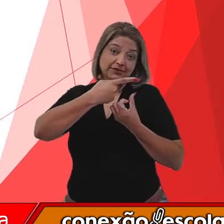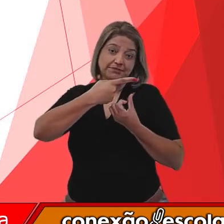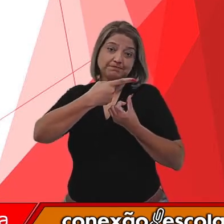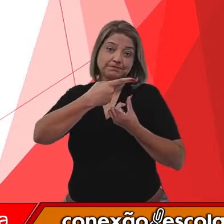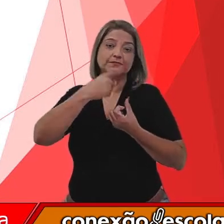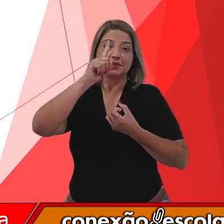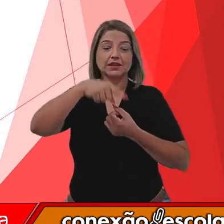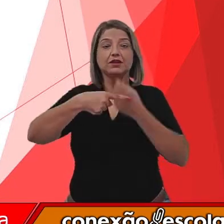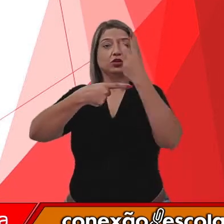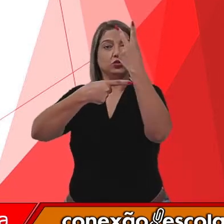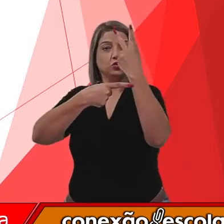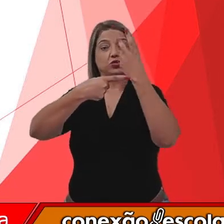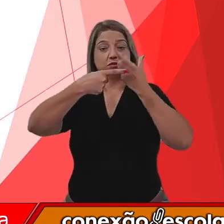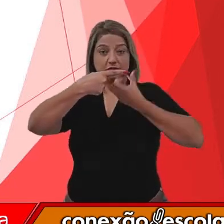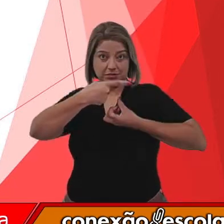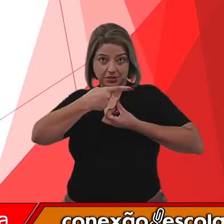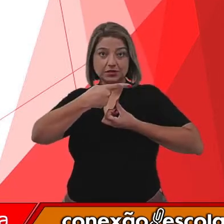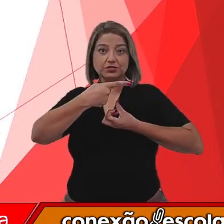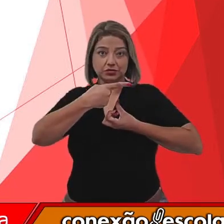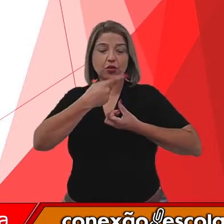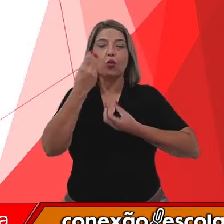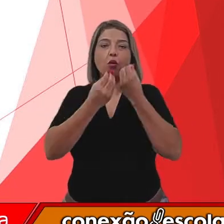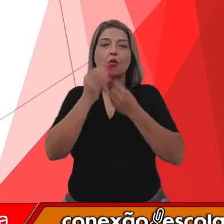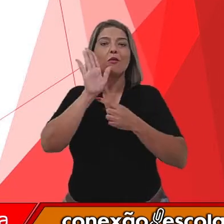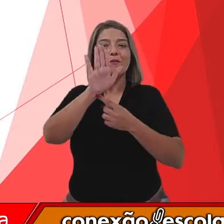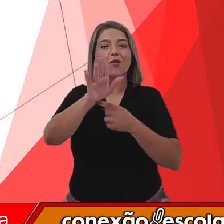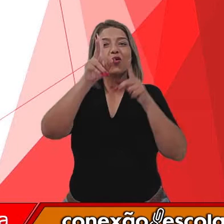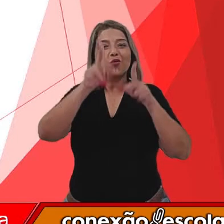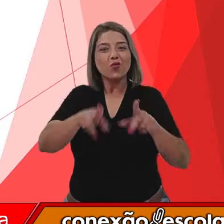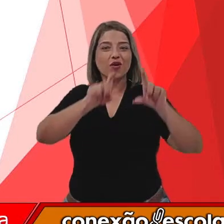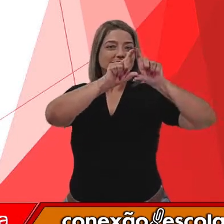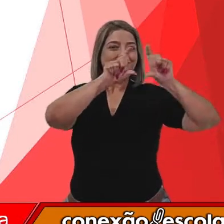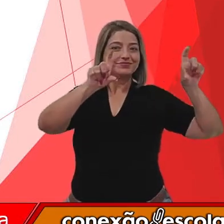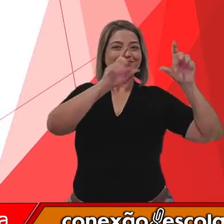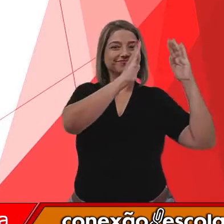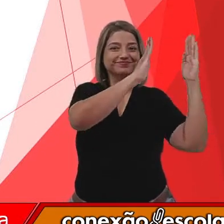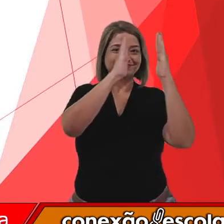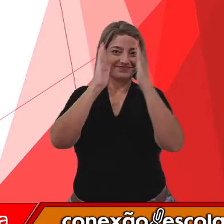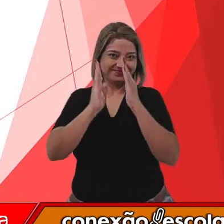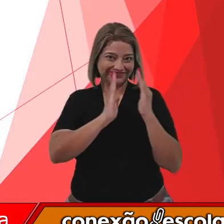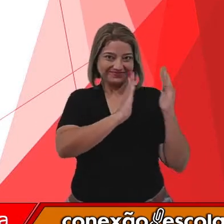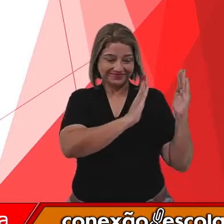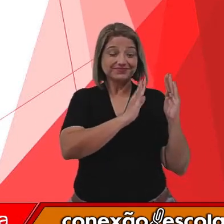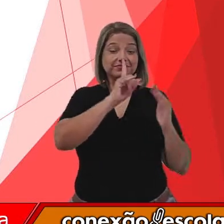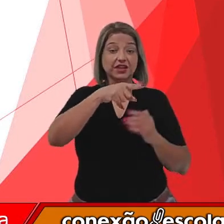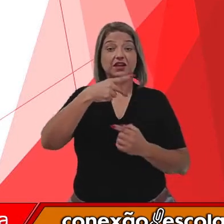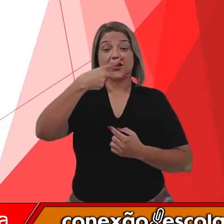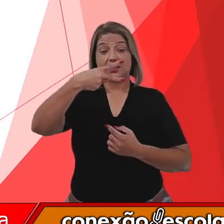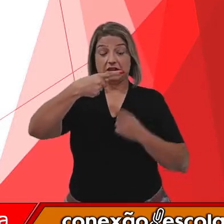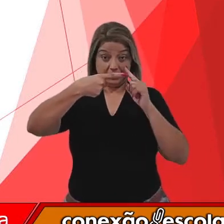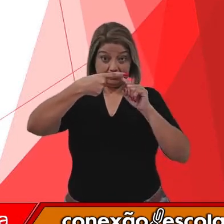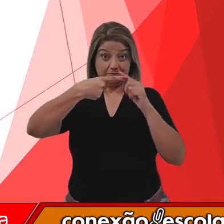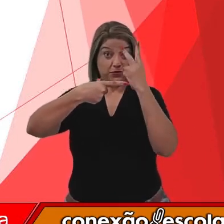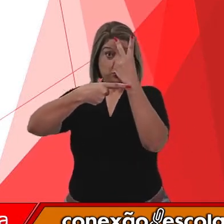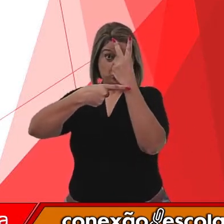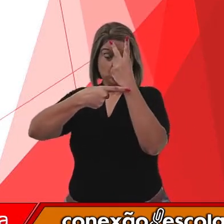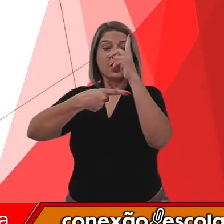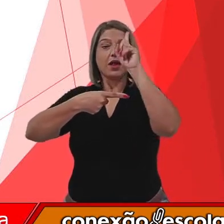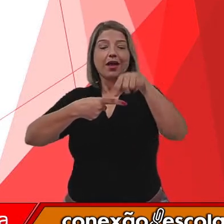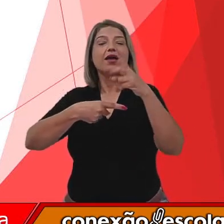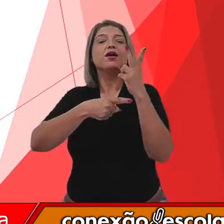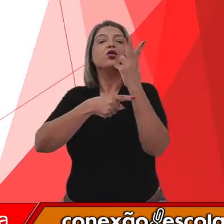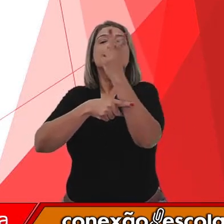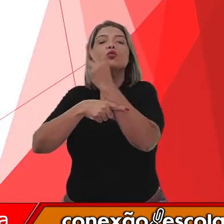pela fração 2 sobre 6, onde o numerador é a quantidade de partes